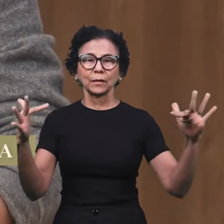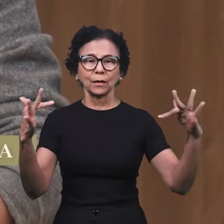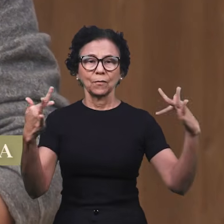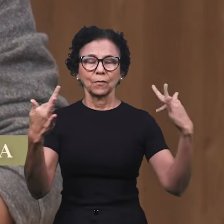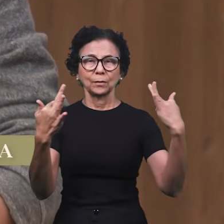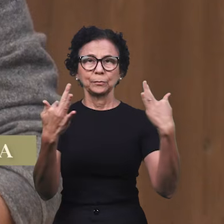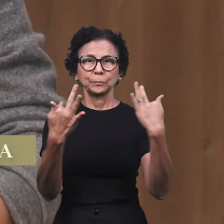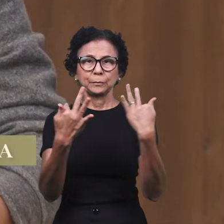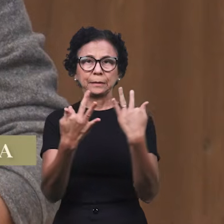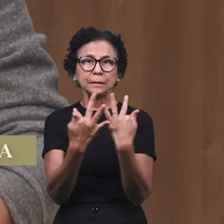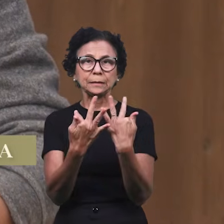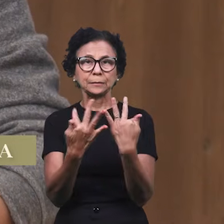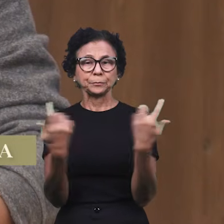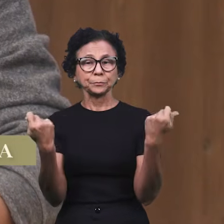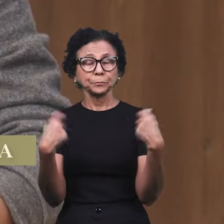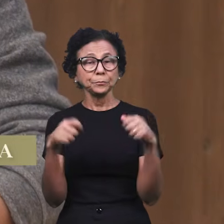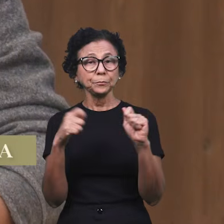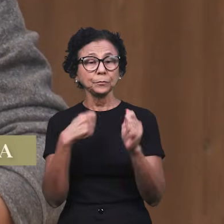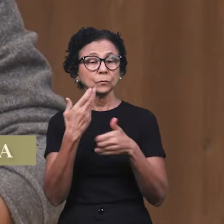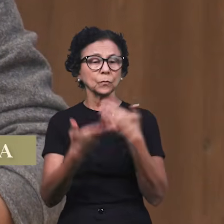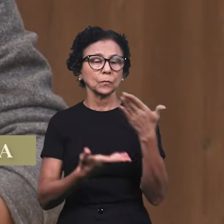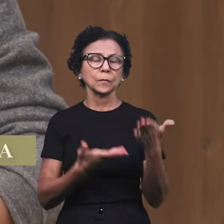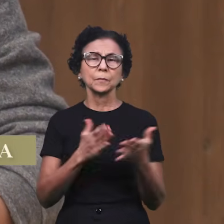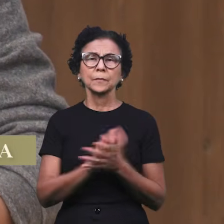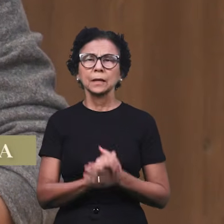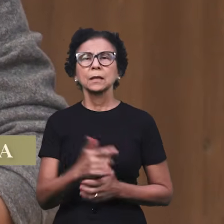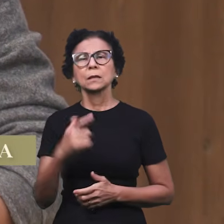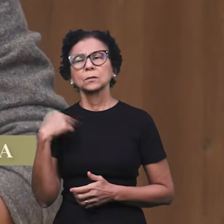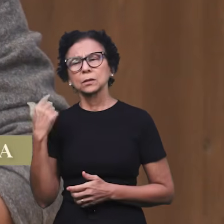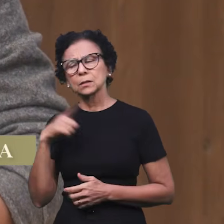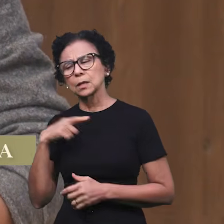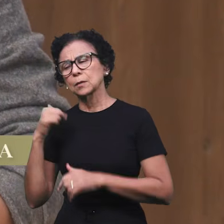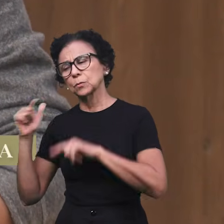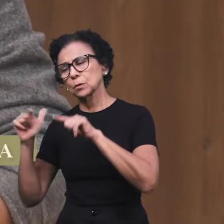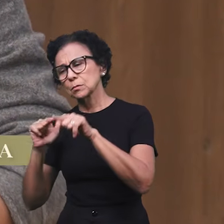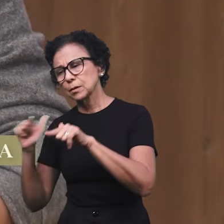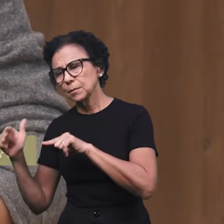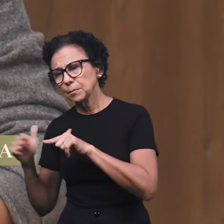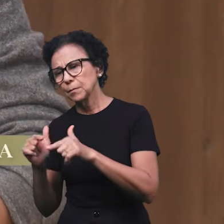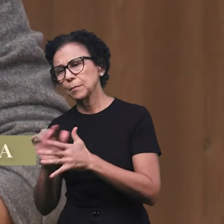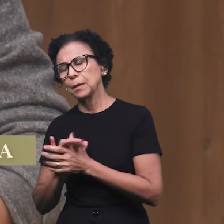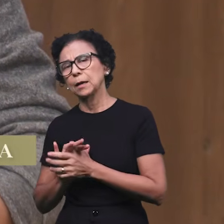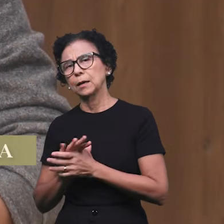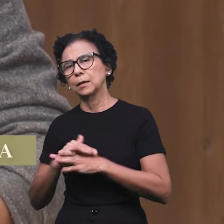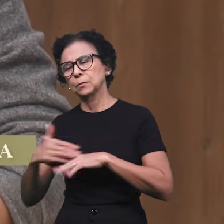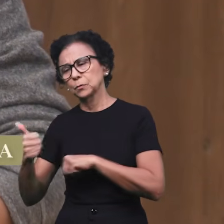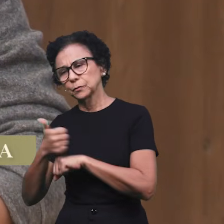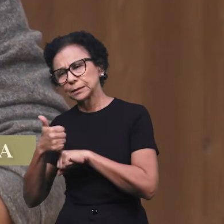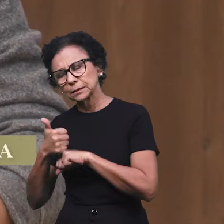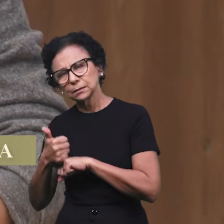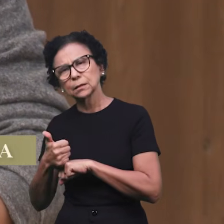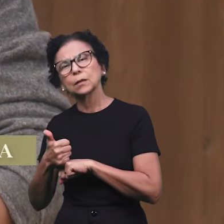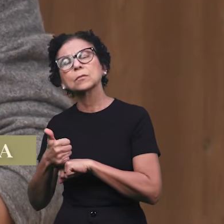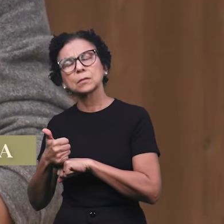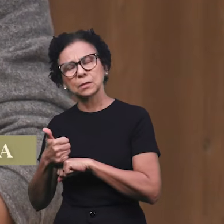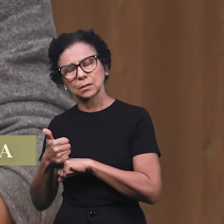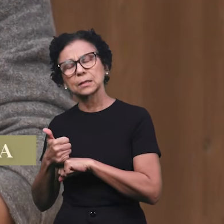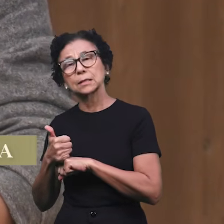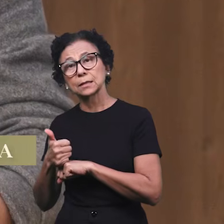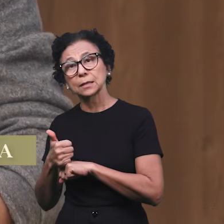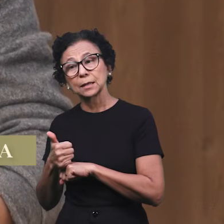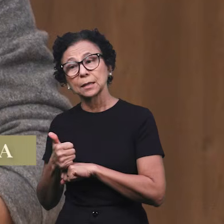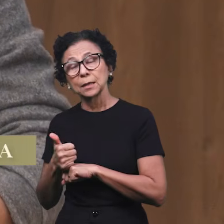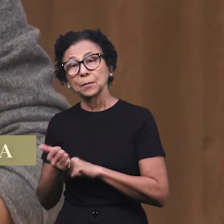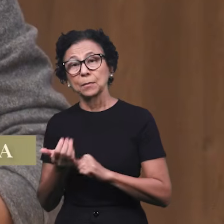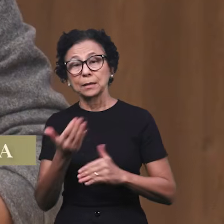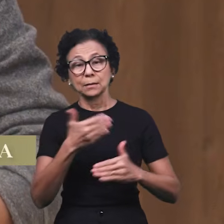nos voltar para a nossa família. Nós vamos ter a nossa carreira, nós vamos nos dedicar, nós vamos trabalhar, mas quando estivermos